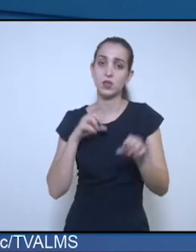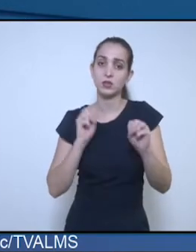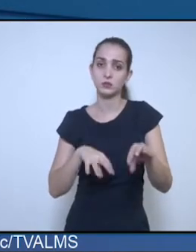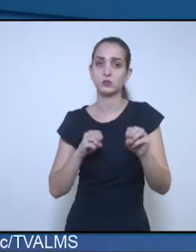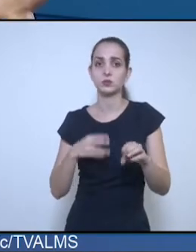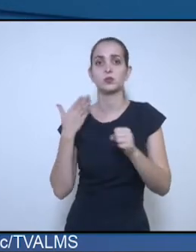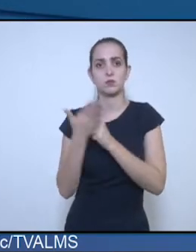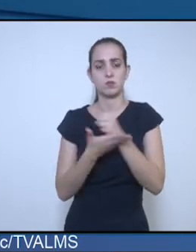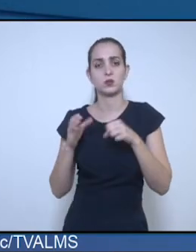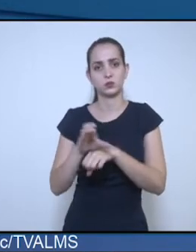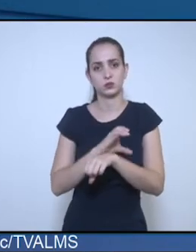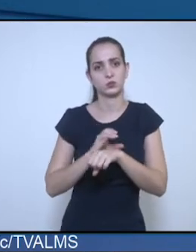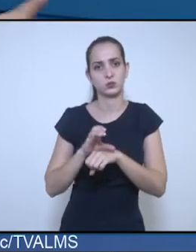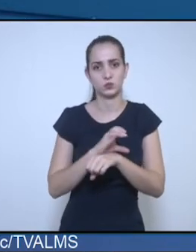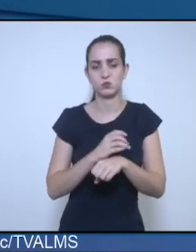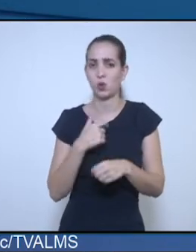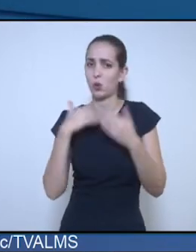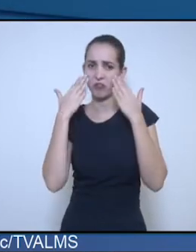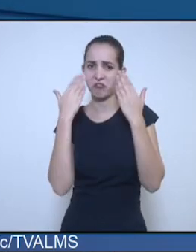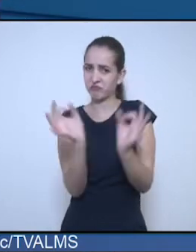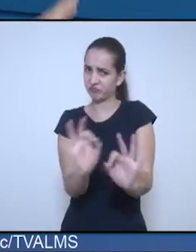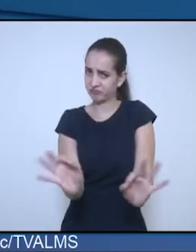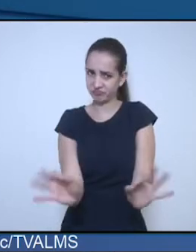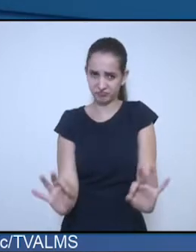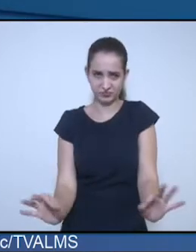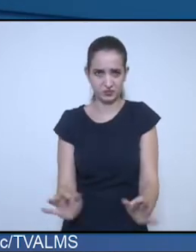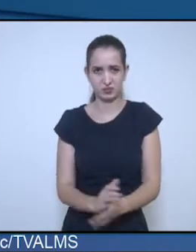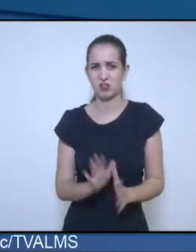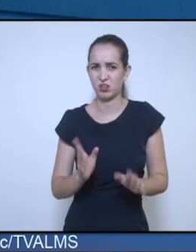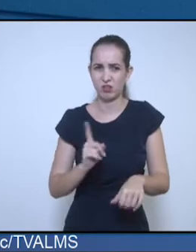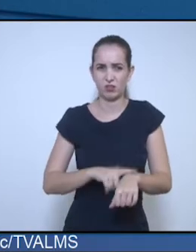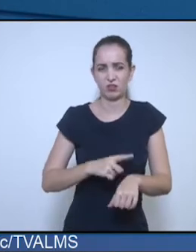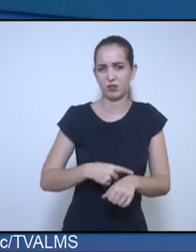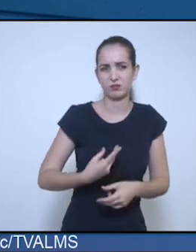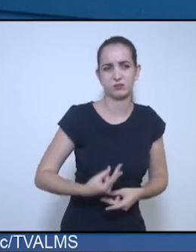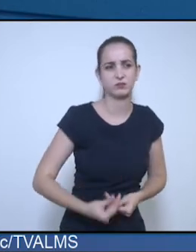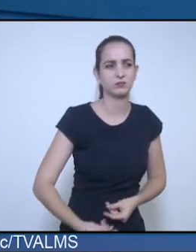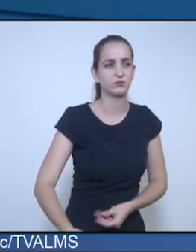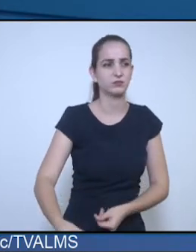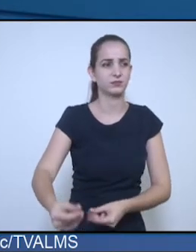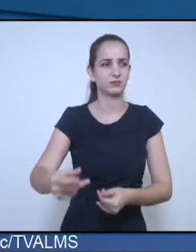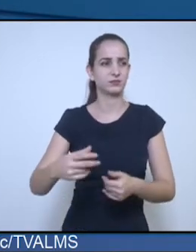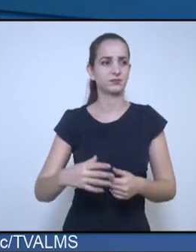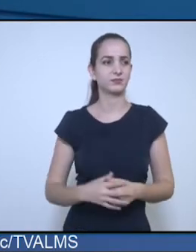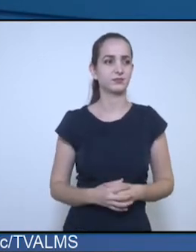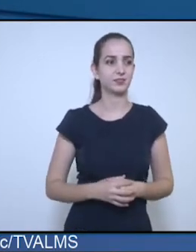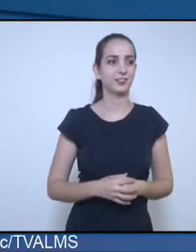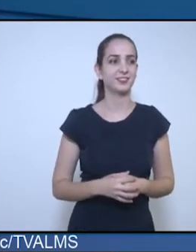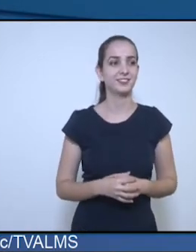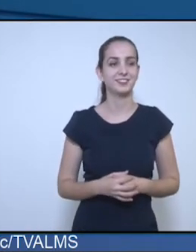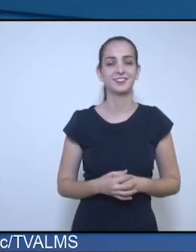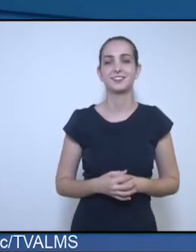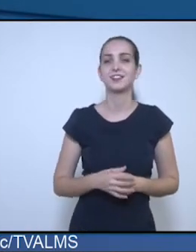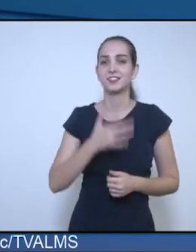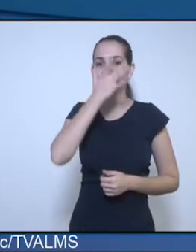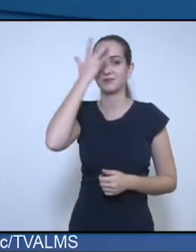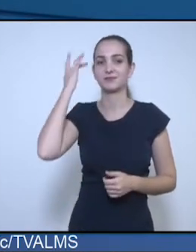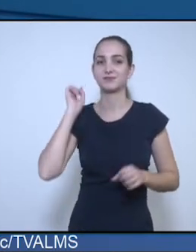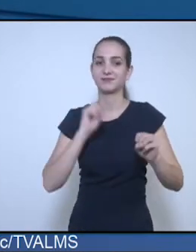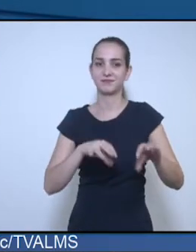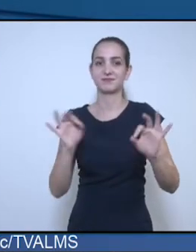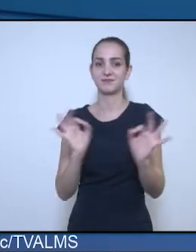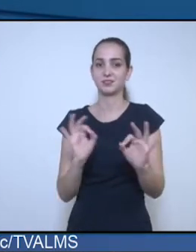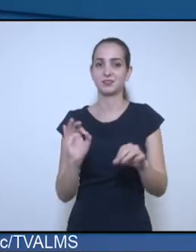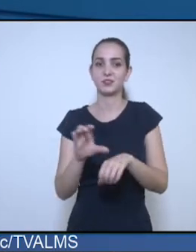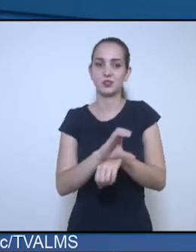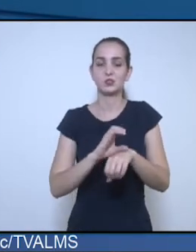básico, não vi em nenhuma parte, já vai muito tempo, isso desde 89, que ninguém ensina